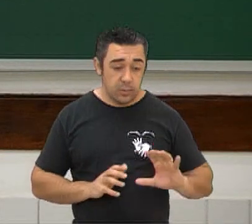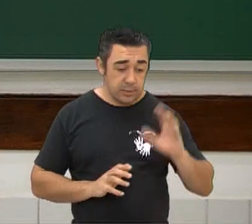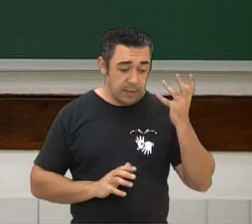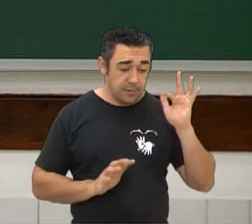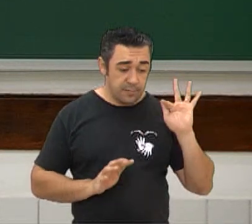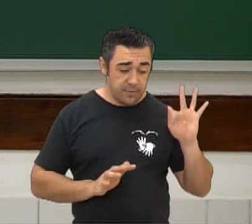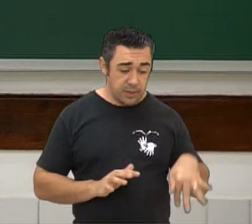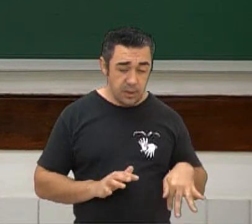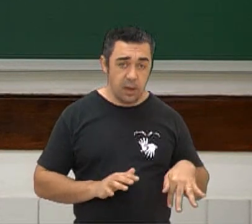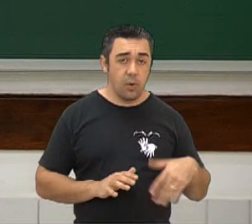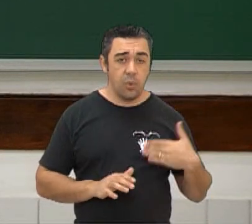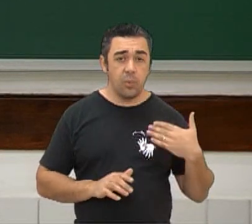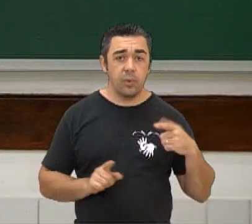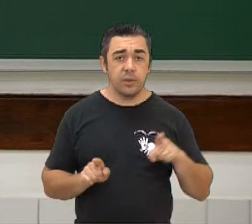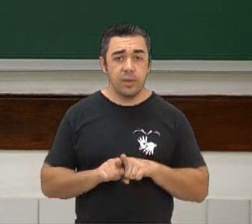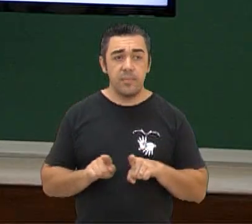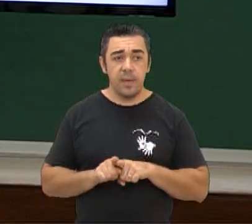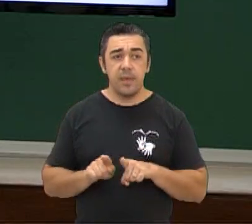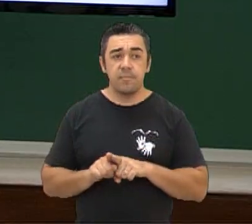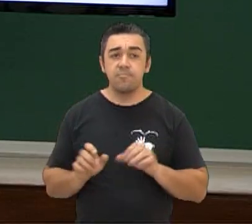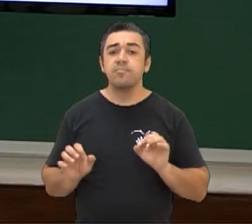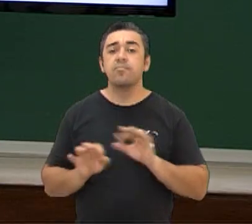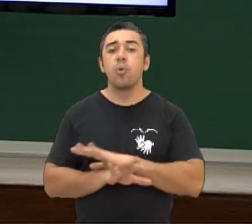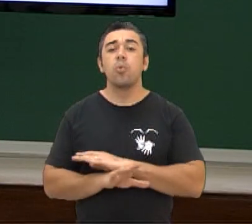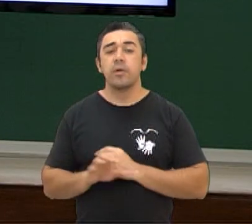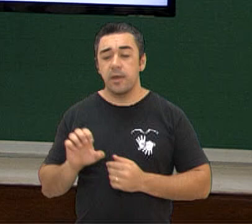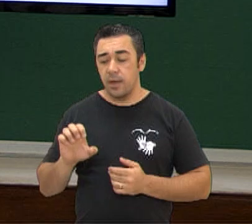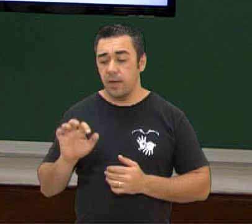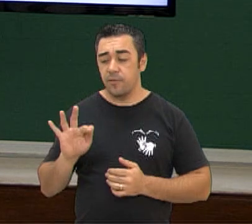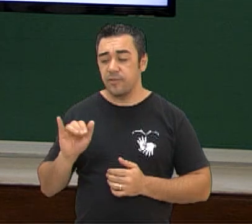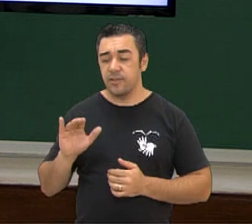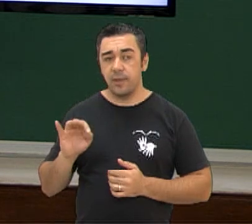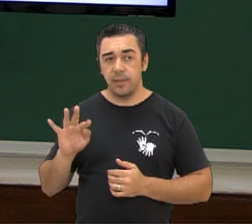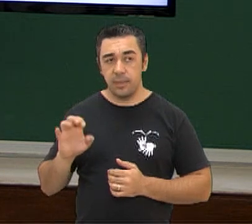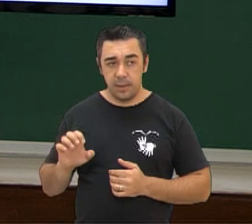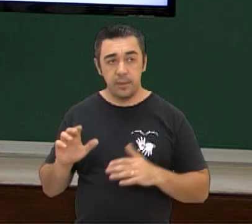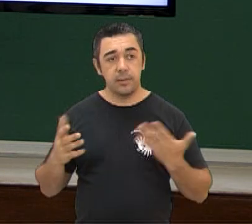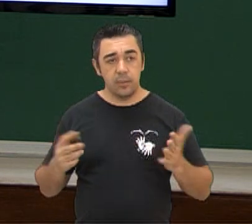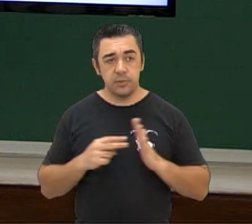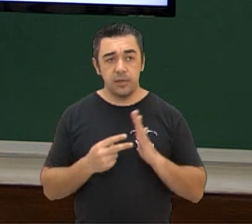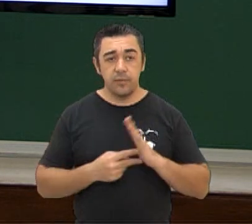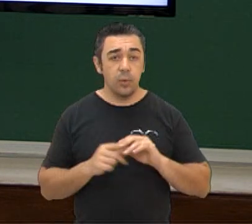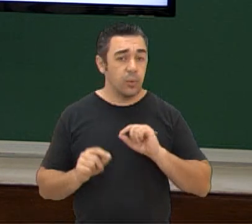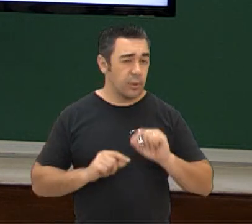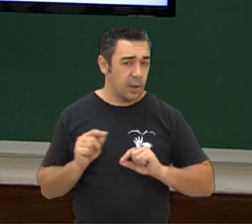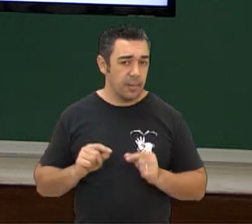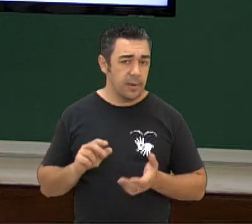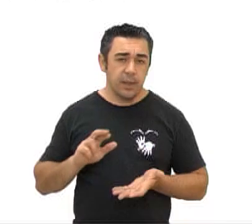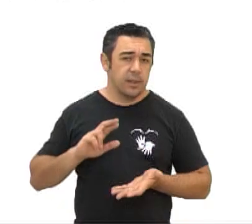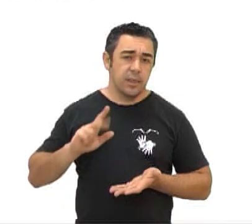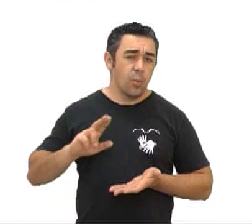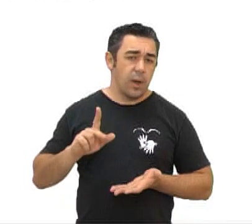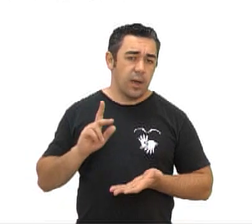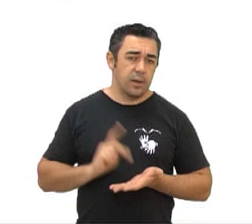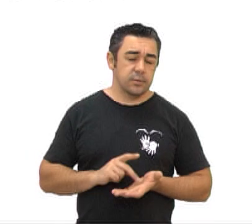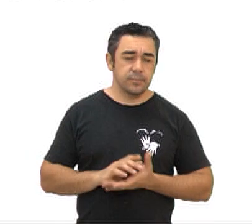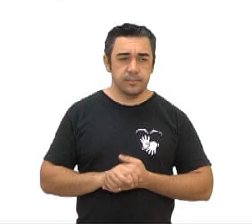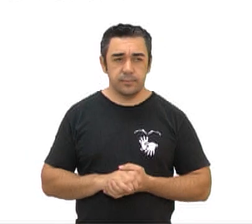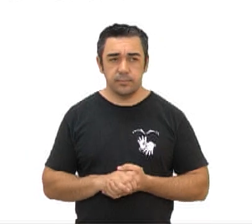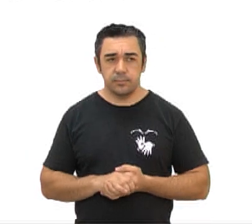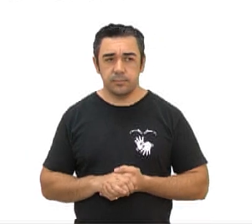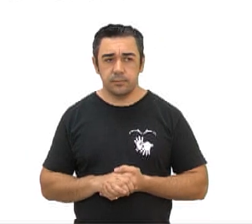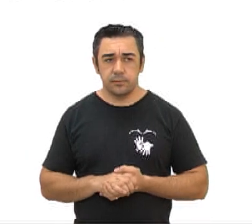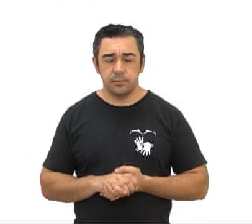e eficiente. Para ele, simplesmente isso não existe. É algo assim. Será